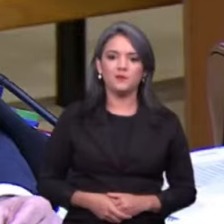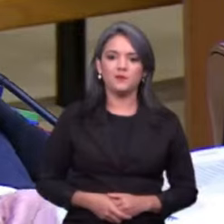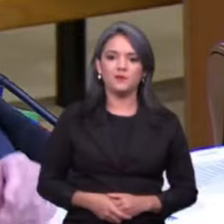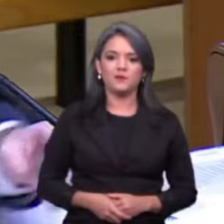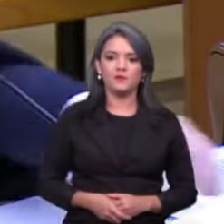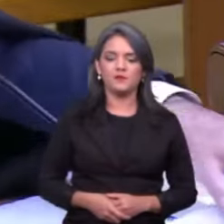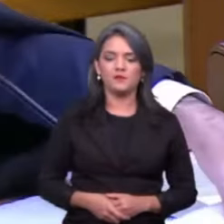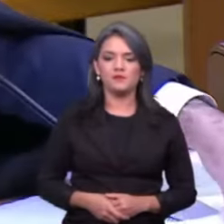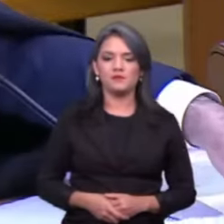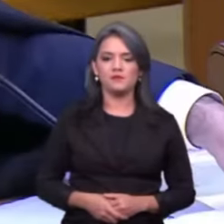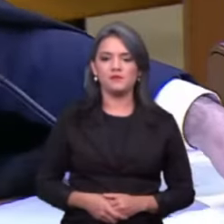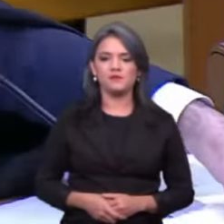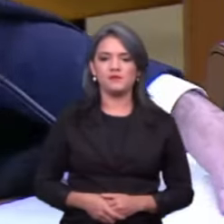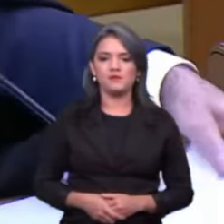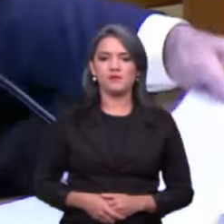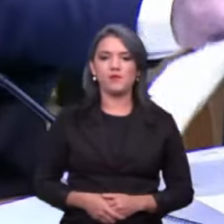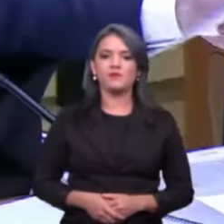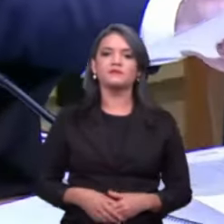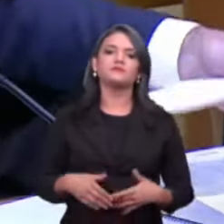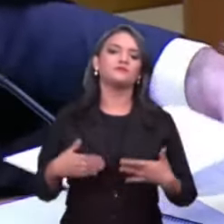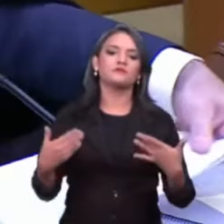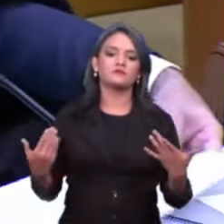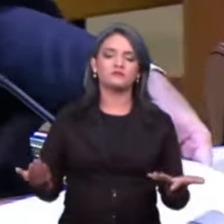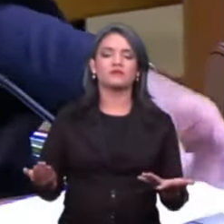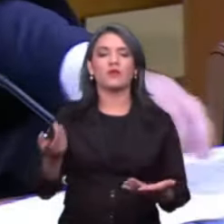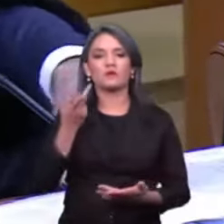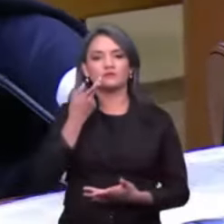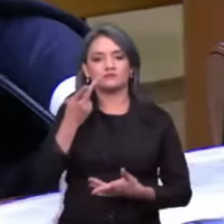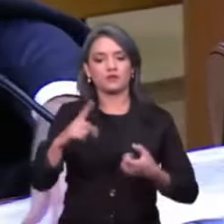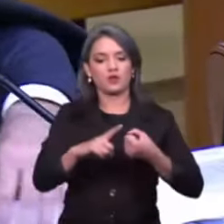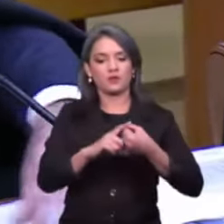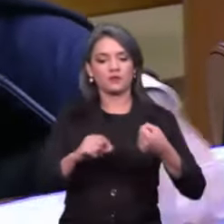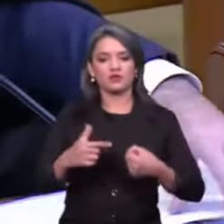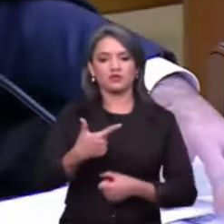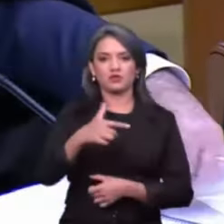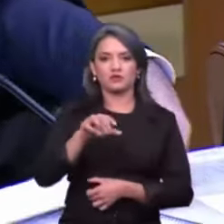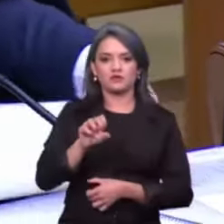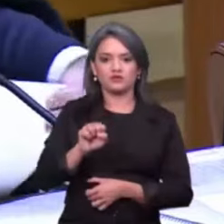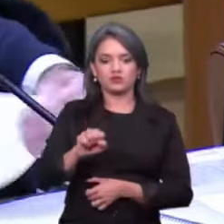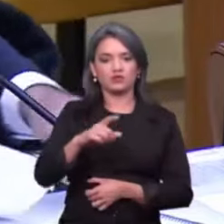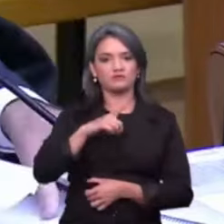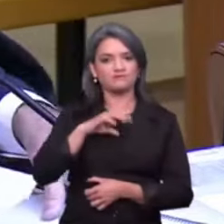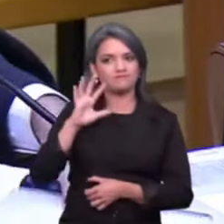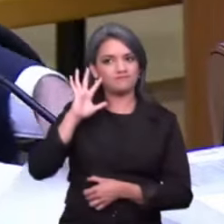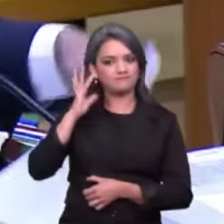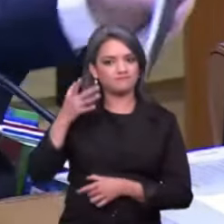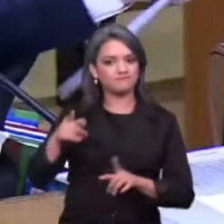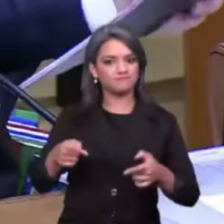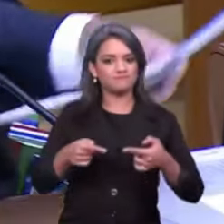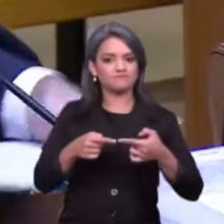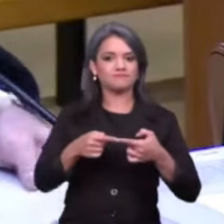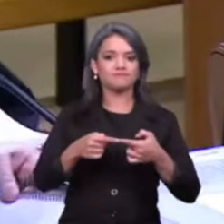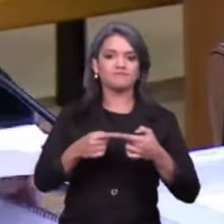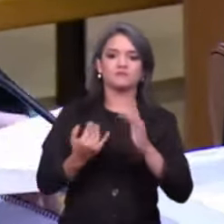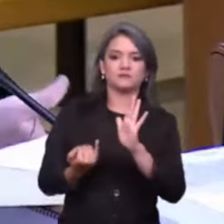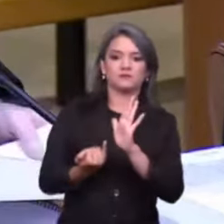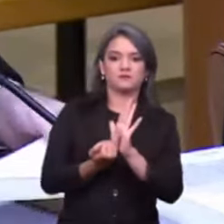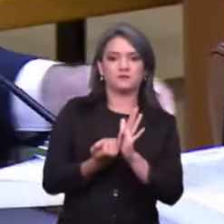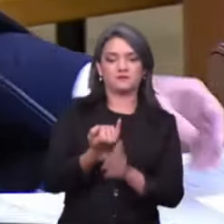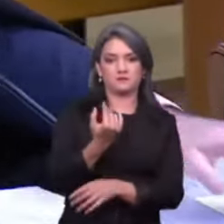que eu confiro uma interpretação conforme ao artigo 28, inciso 2 da Lei de